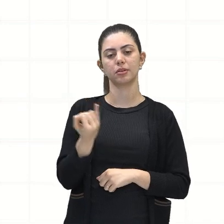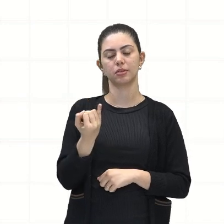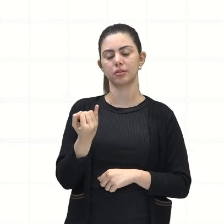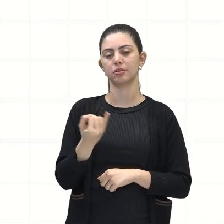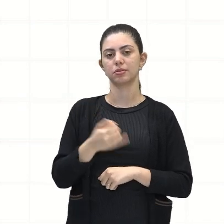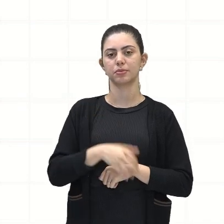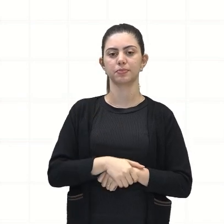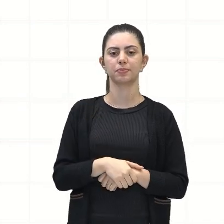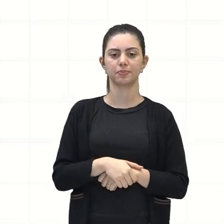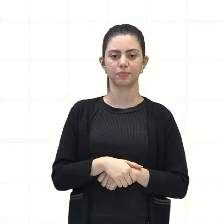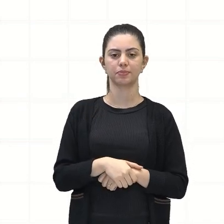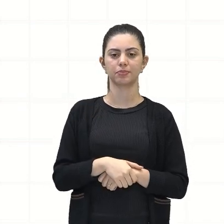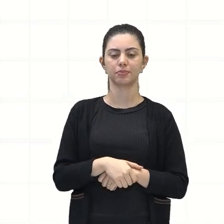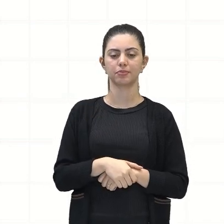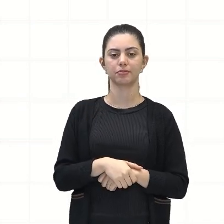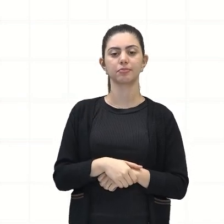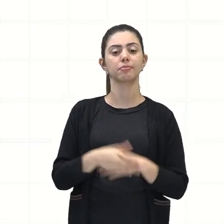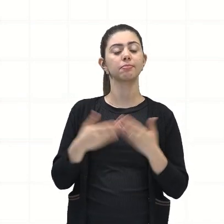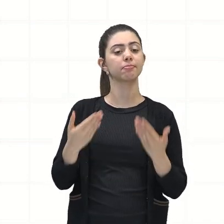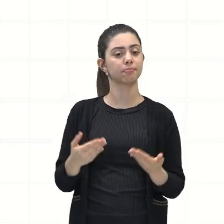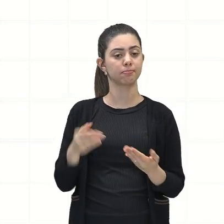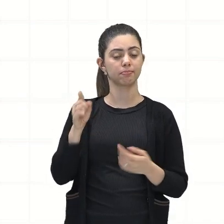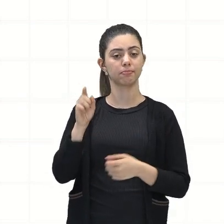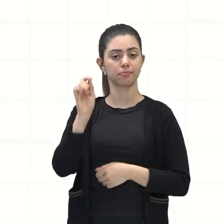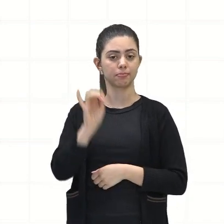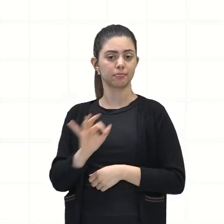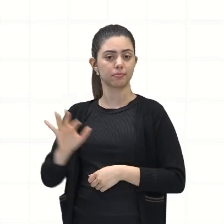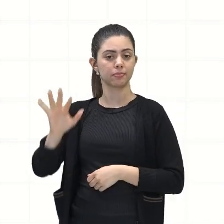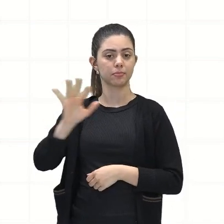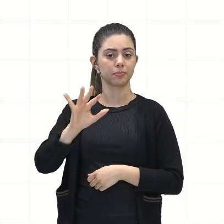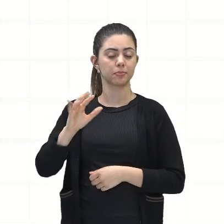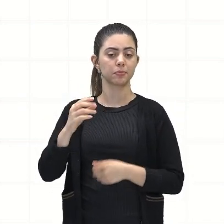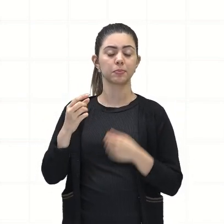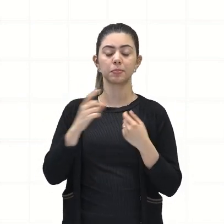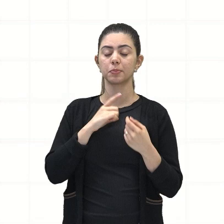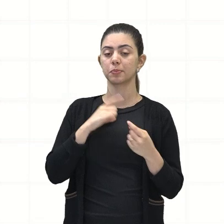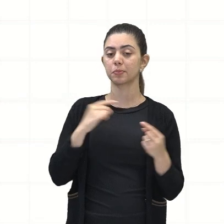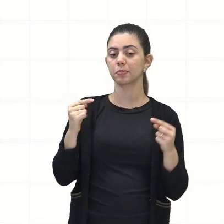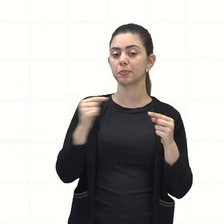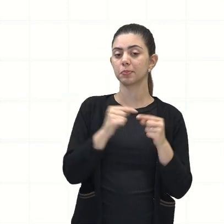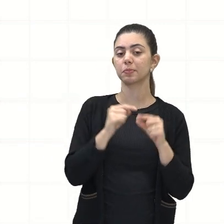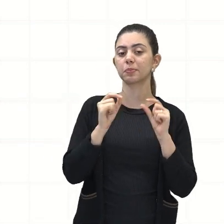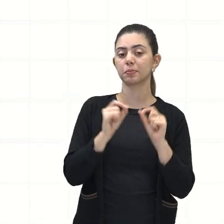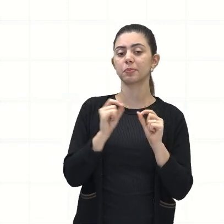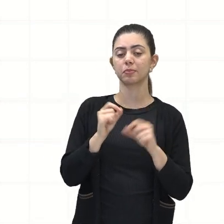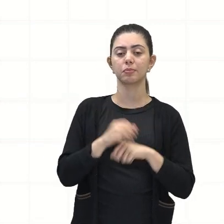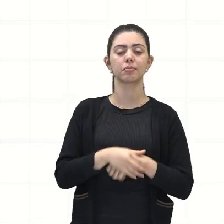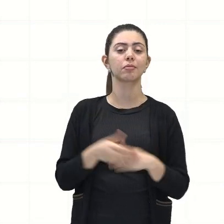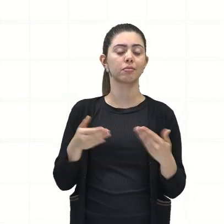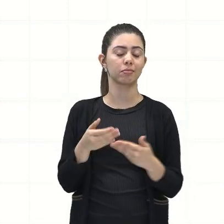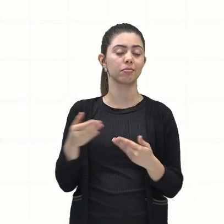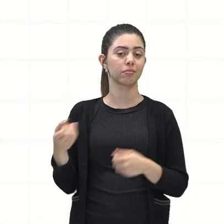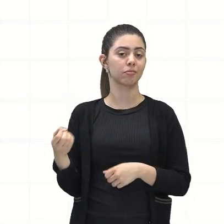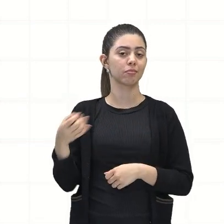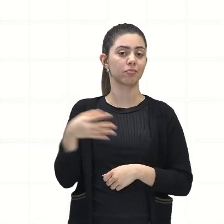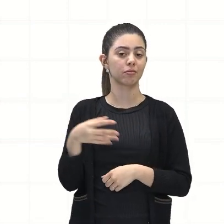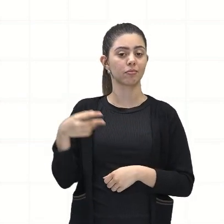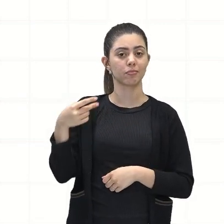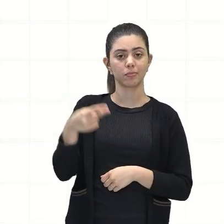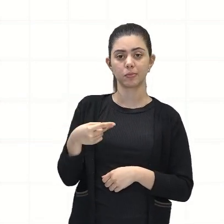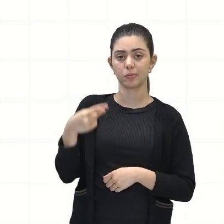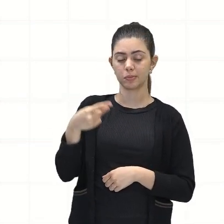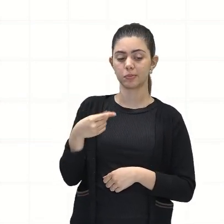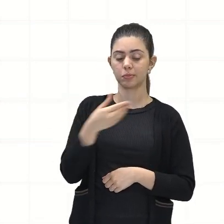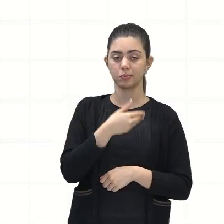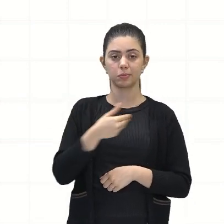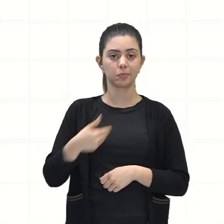história. Essa imagem está retratando justamente uma política adotada pelo